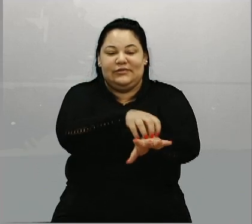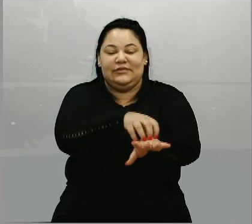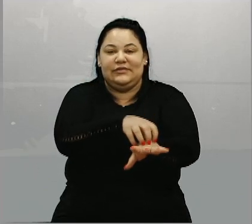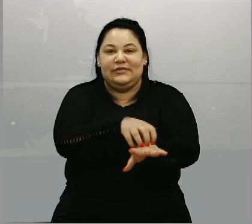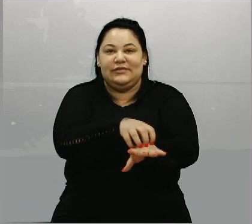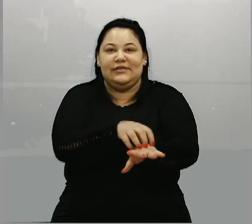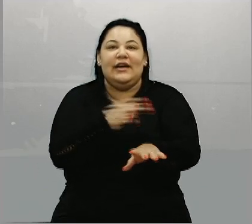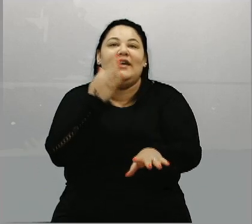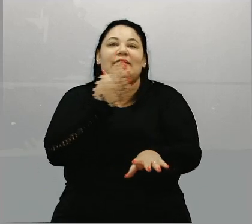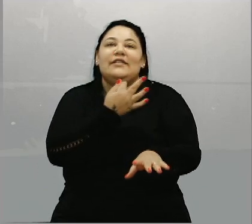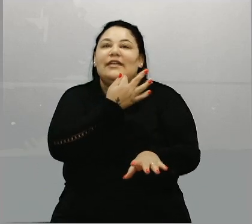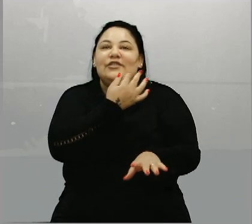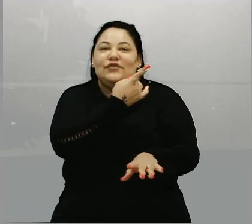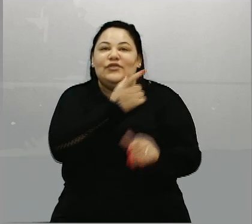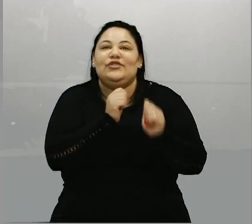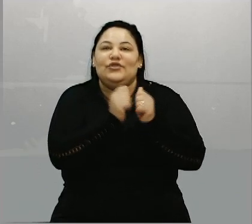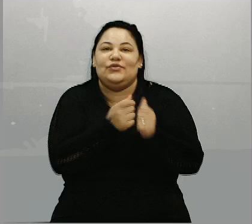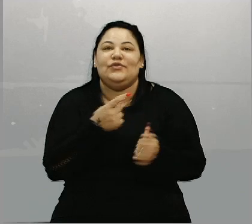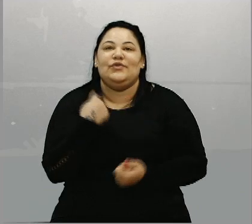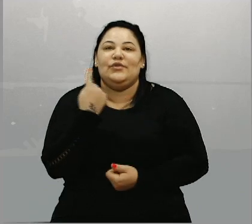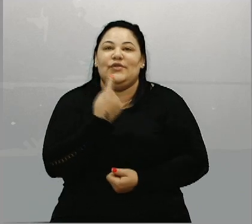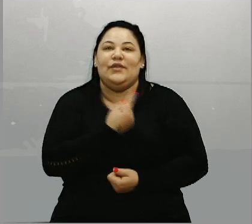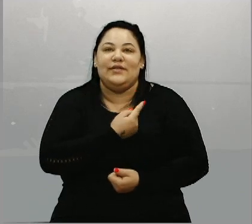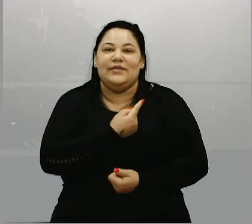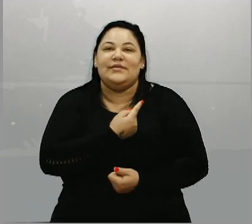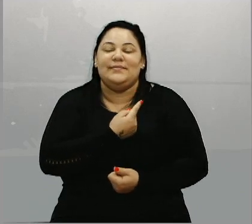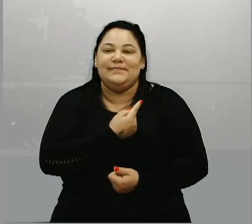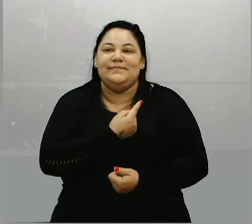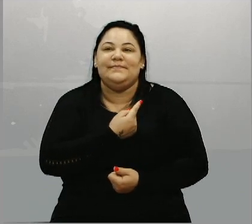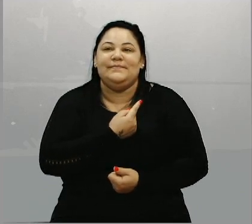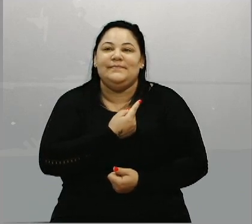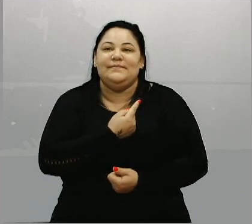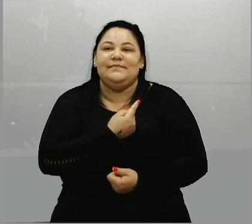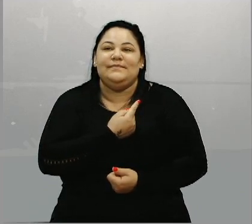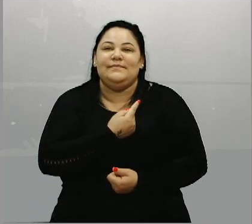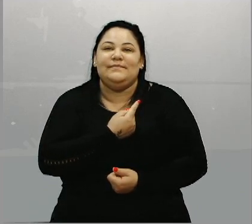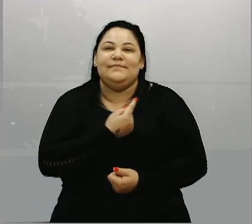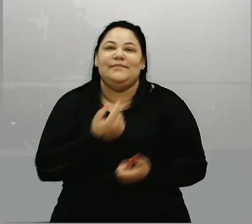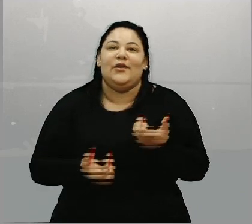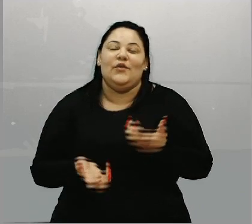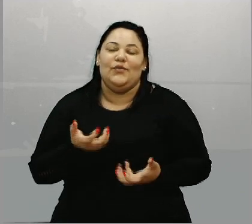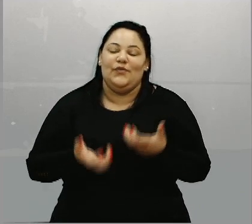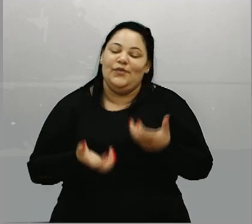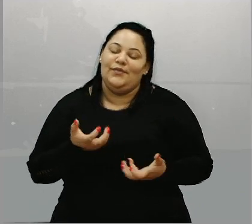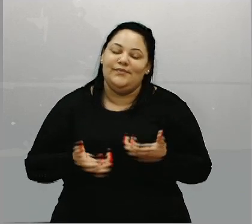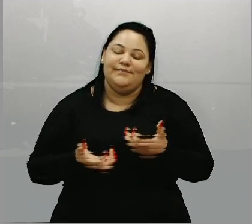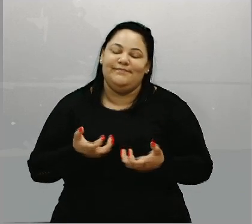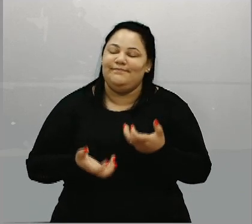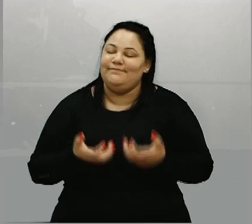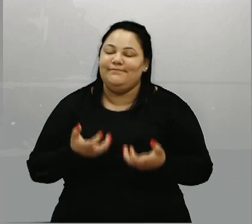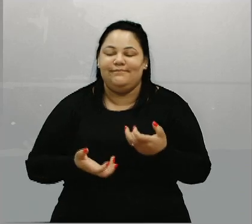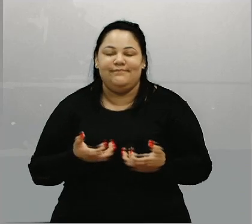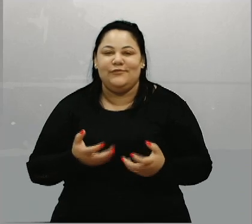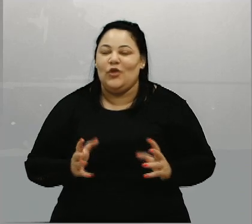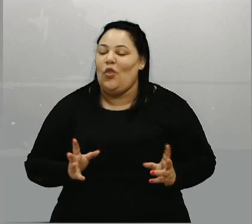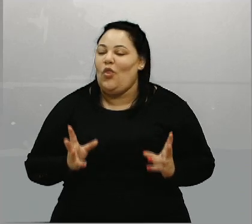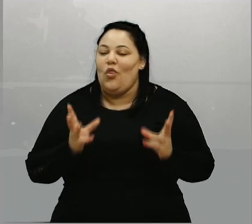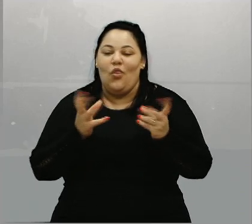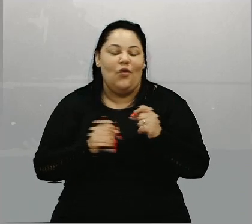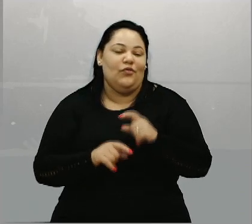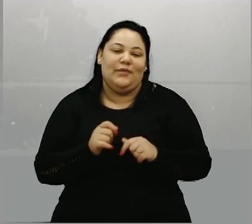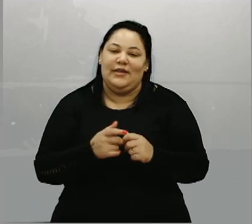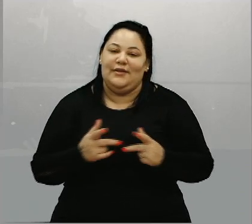carregar e descarregar os caminhões lá, pegou fogo, queimou todo o nosso material, então, da construção do nosso